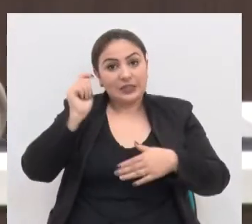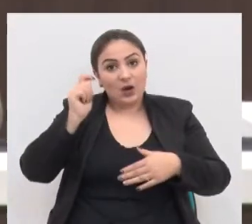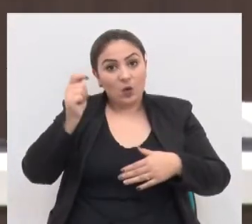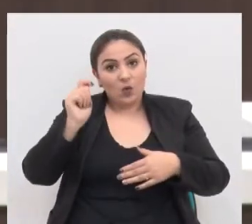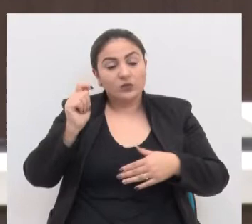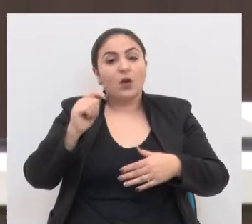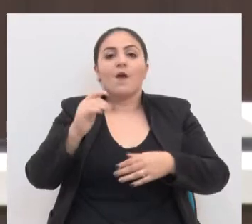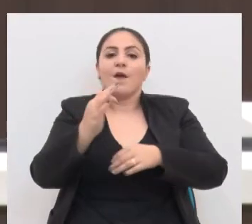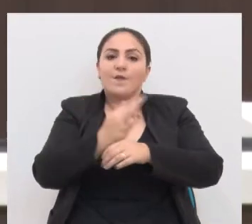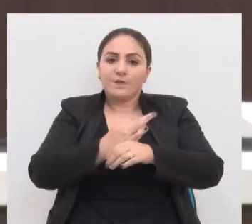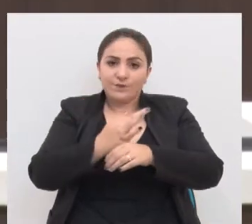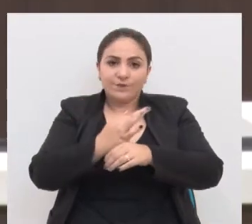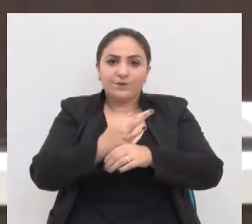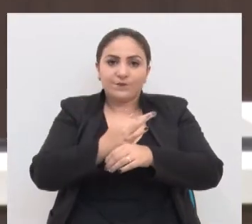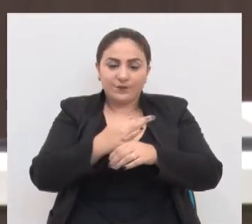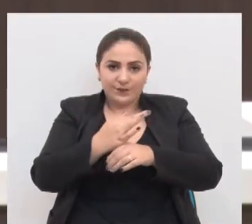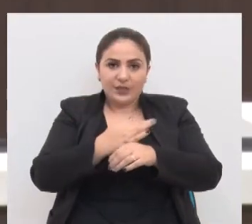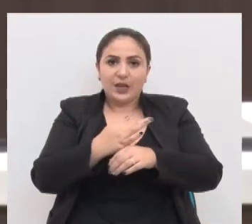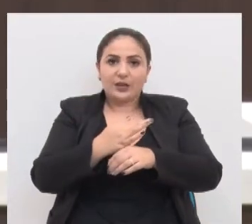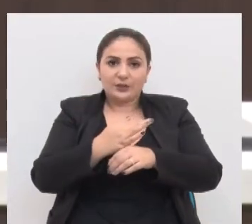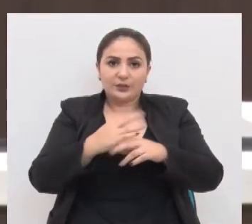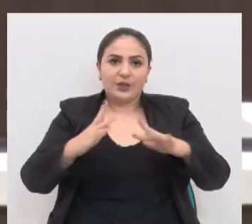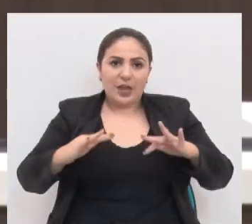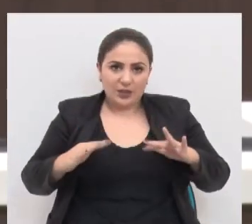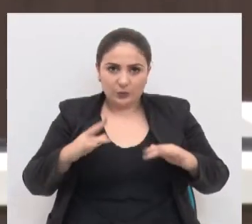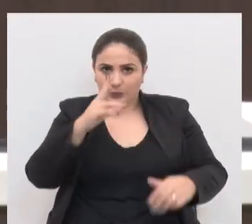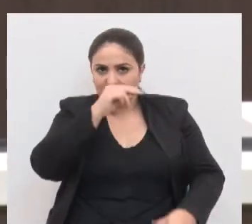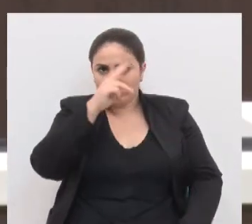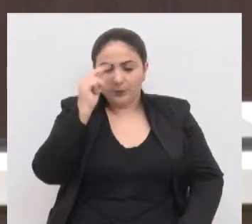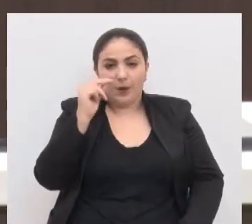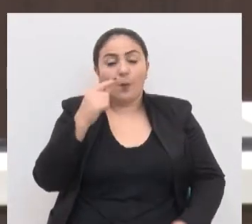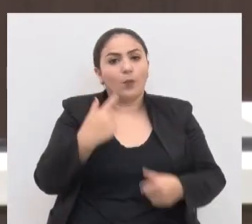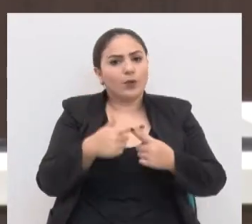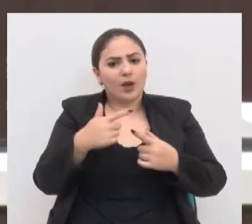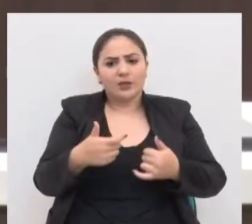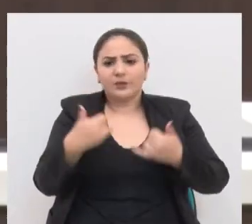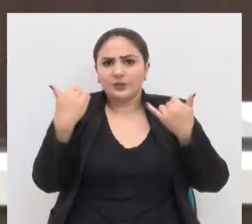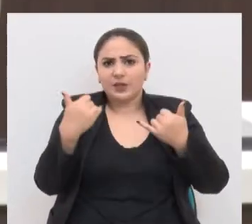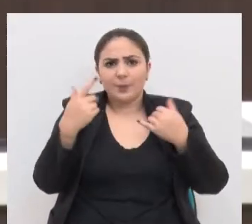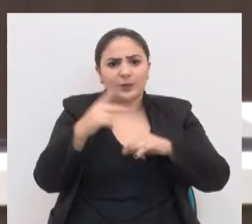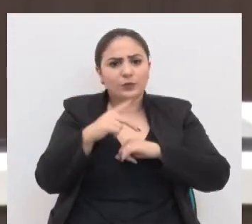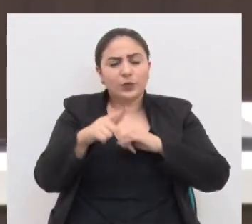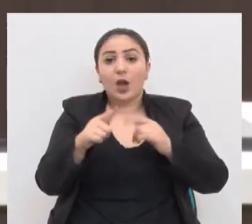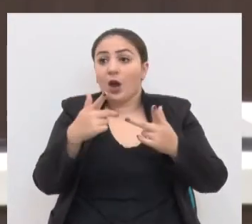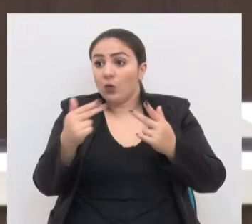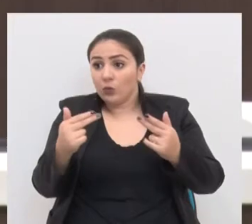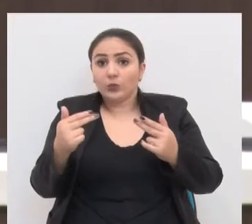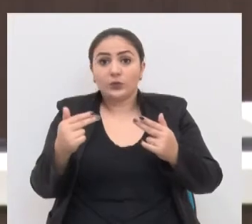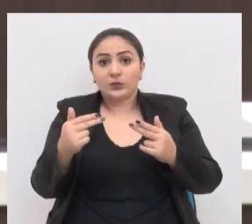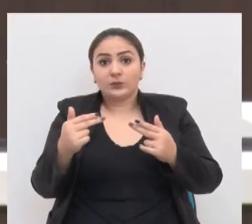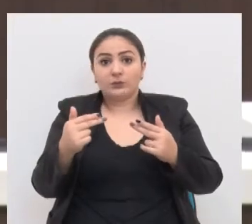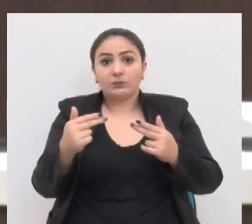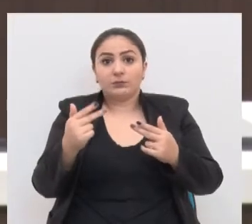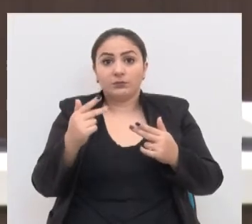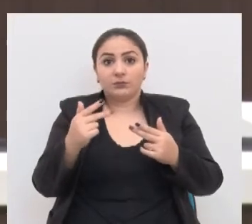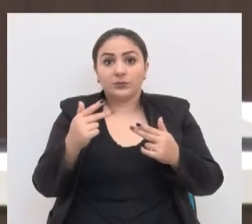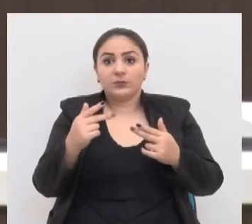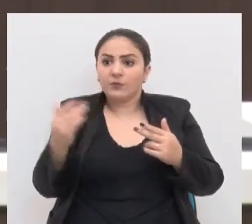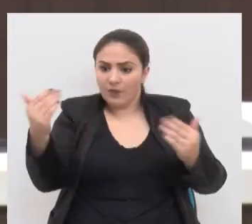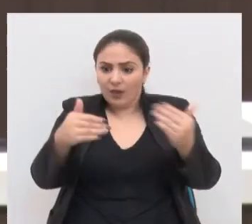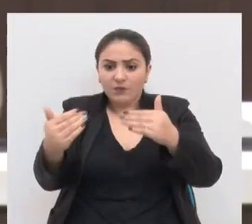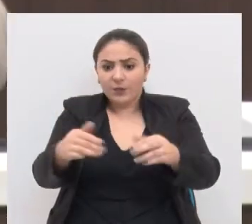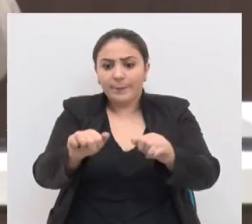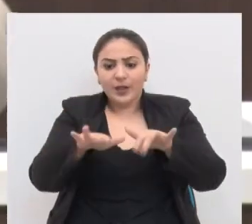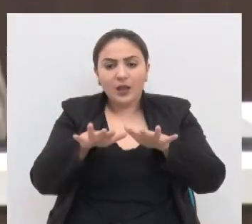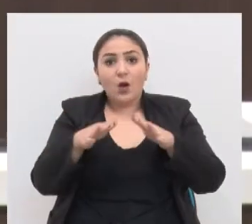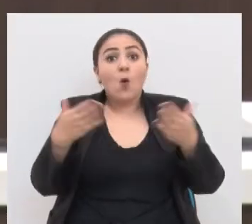agosto, como feriado municipal, em virtude do aniversário de Passo Fundo. Ainda alguns heróicos permanecem aqui no